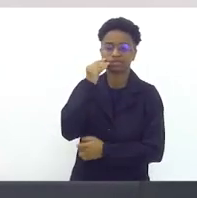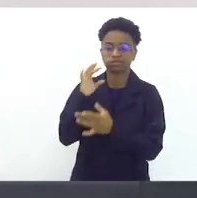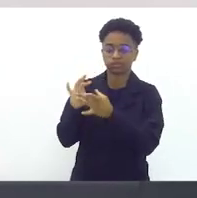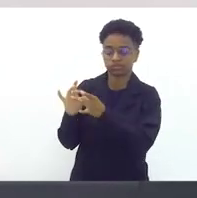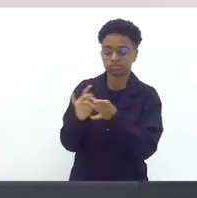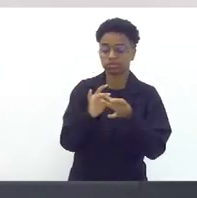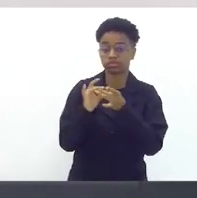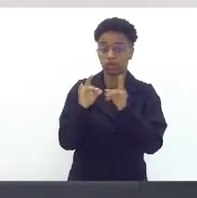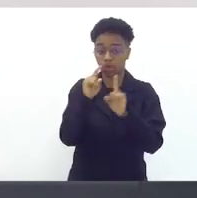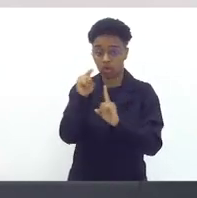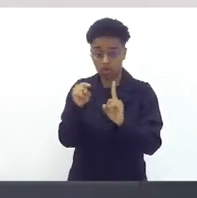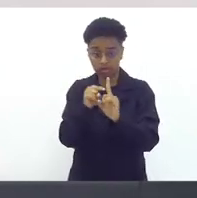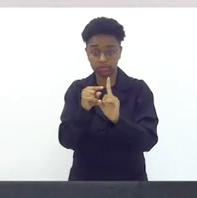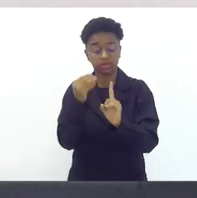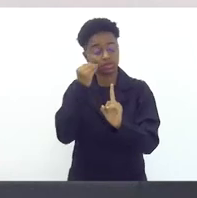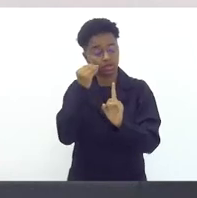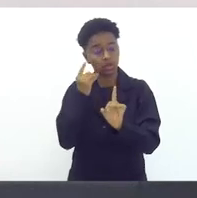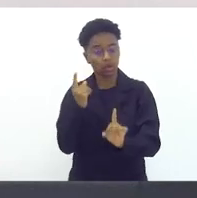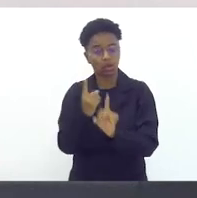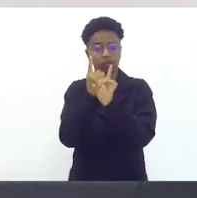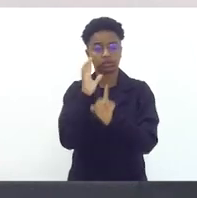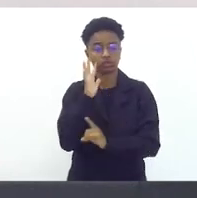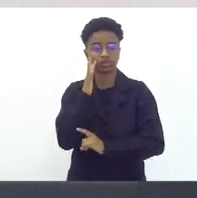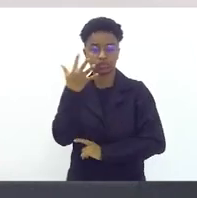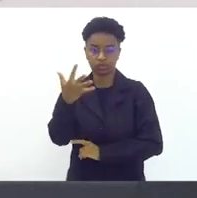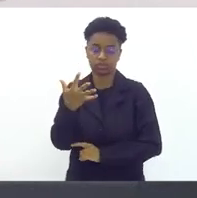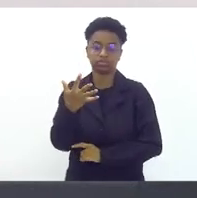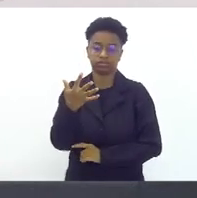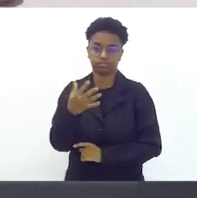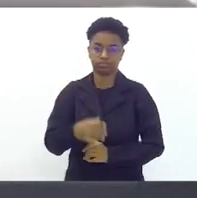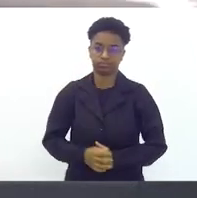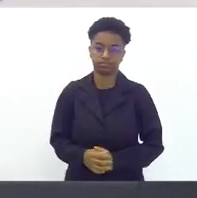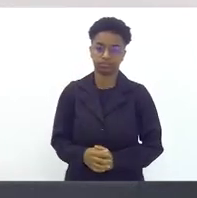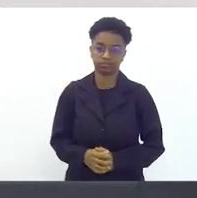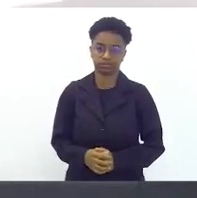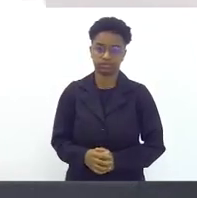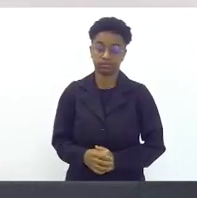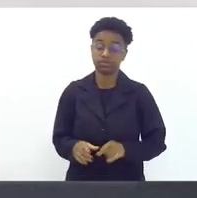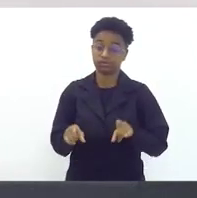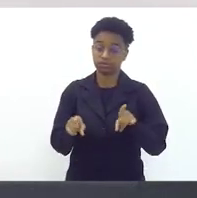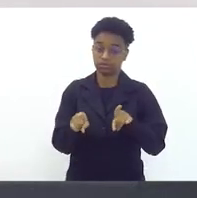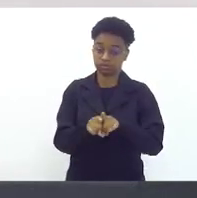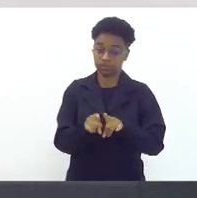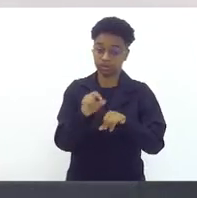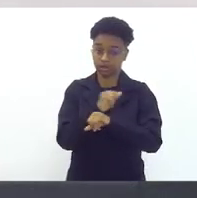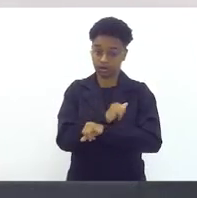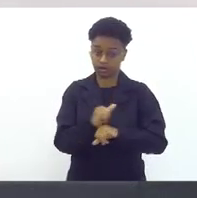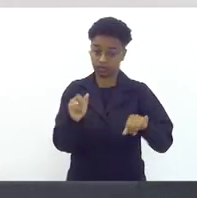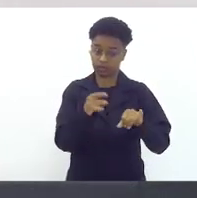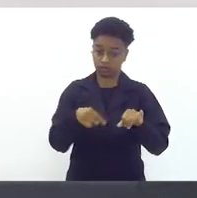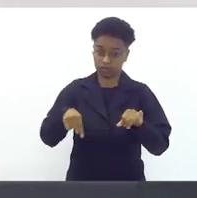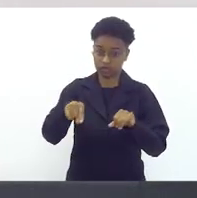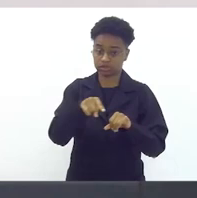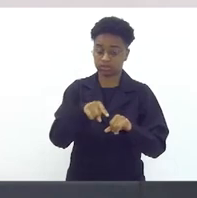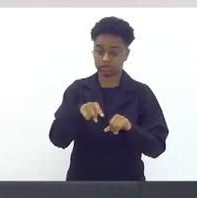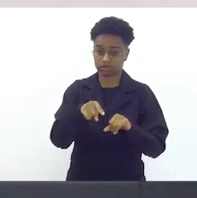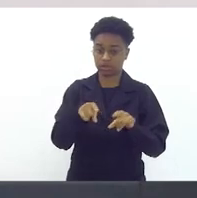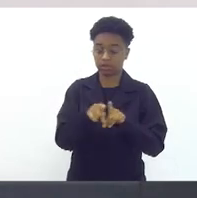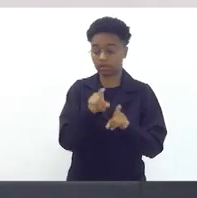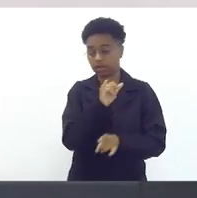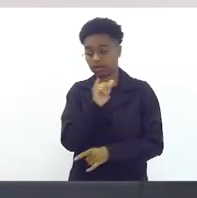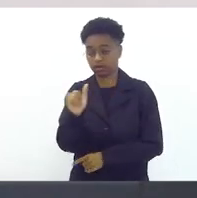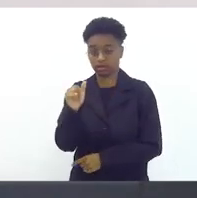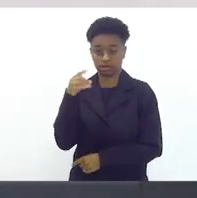desses propósitos, a solução definitiva desse problema. Quero informar aqui ao deputado Luiz Paulo que